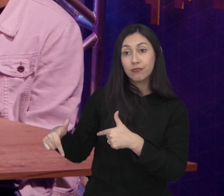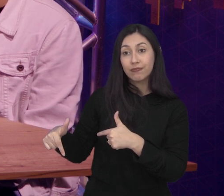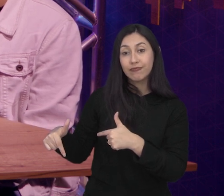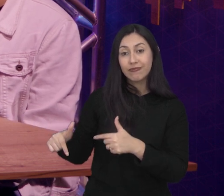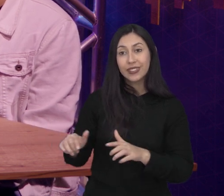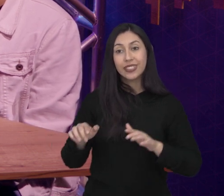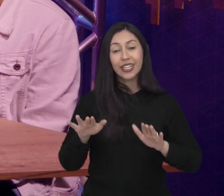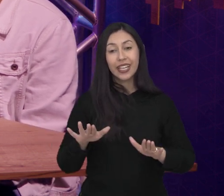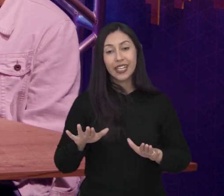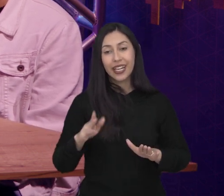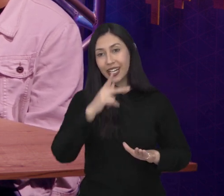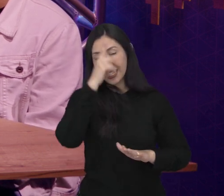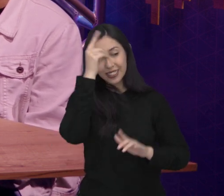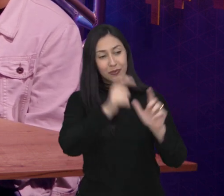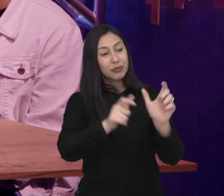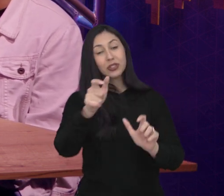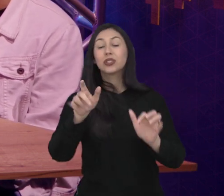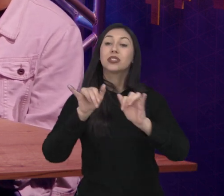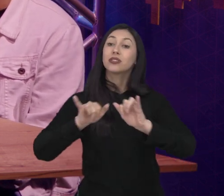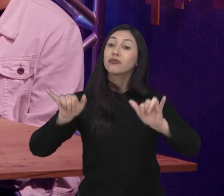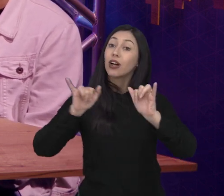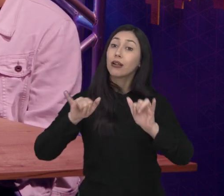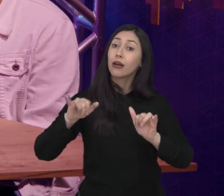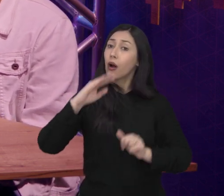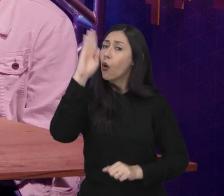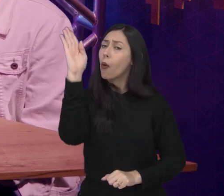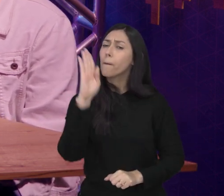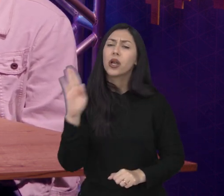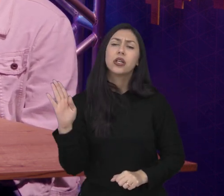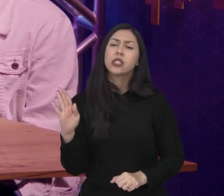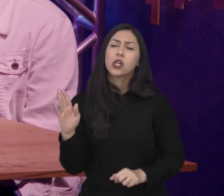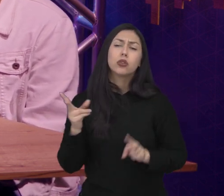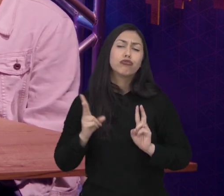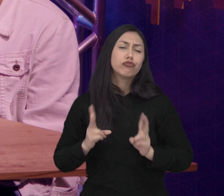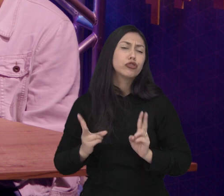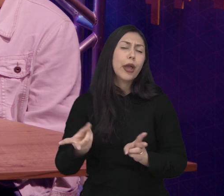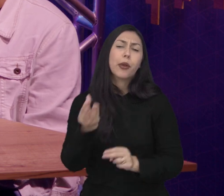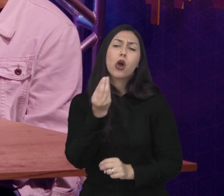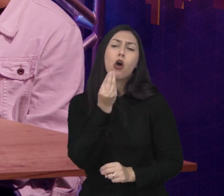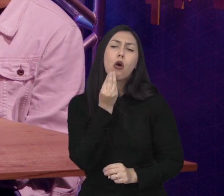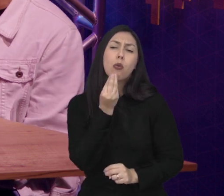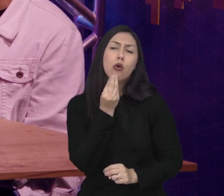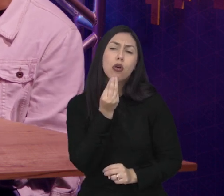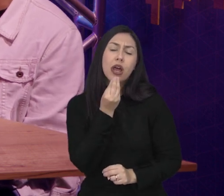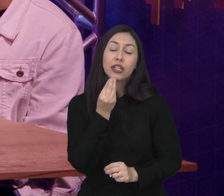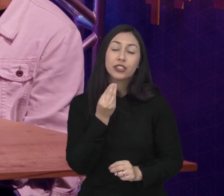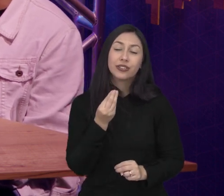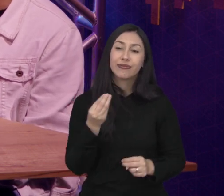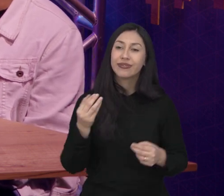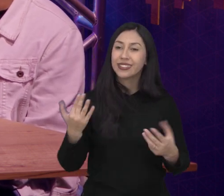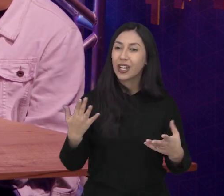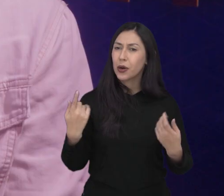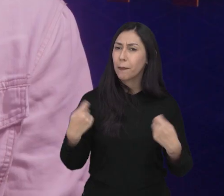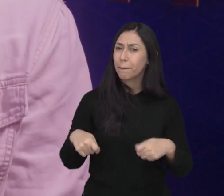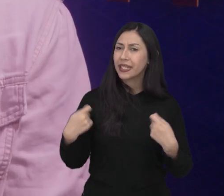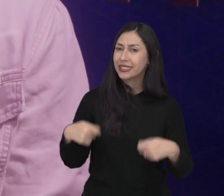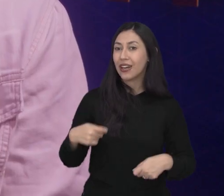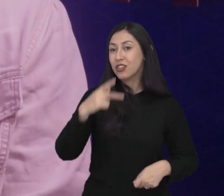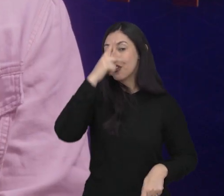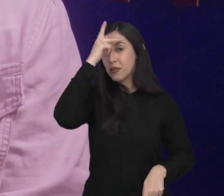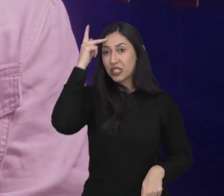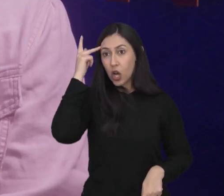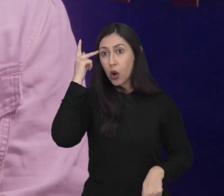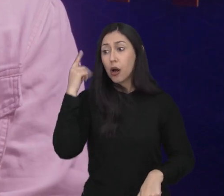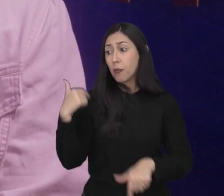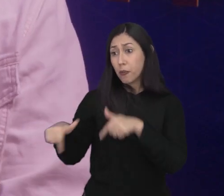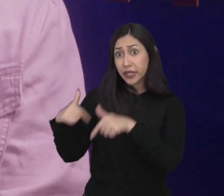o Brasil, como muita gente costuma falar por aí, é o celeiro do mundo. A gente precisava de pessoas